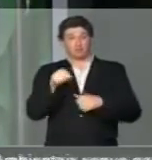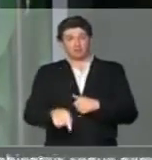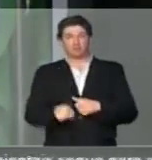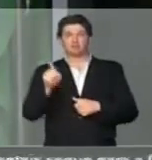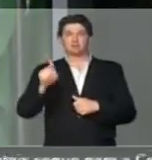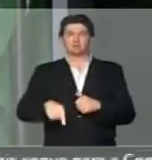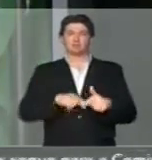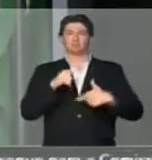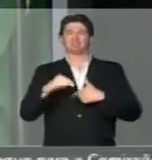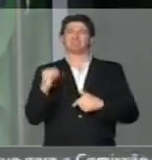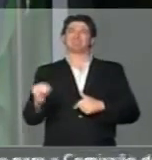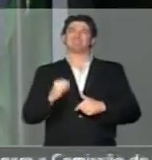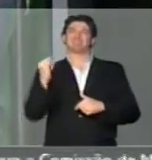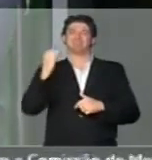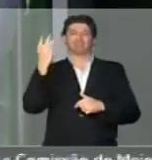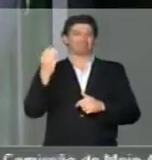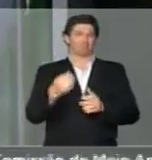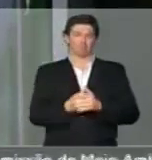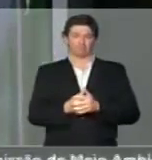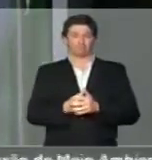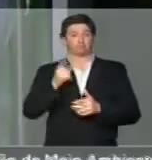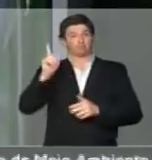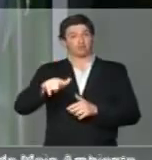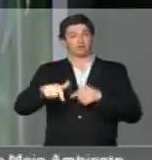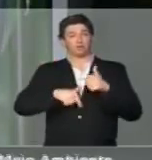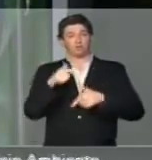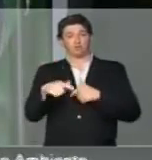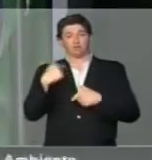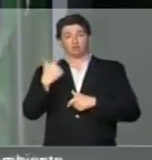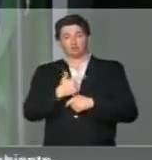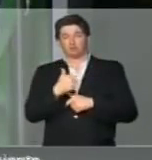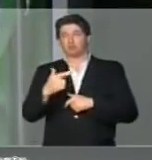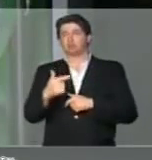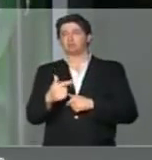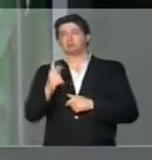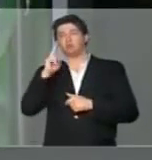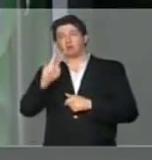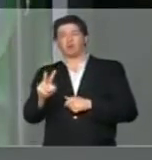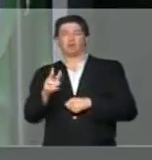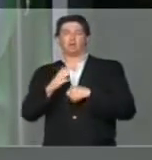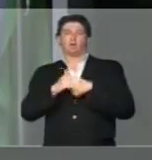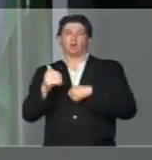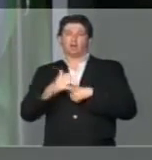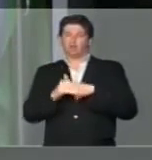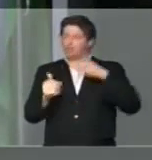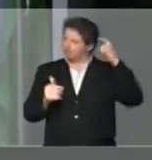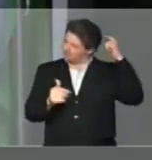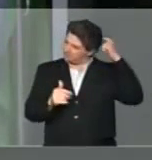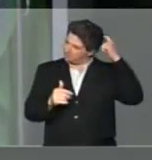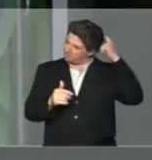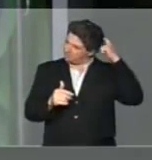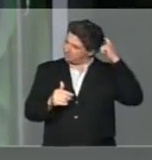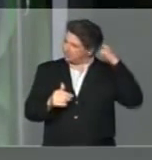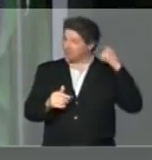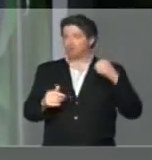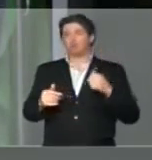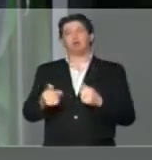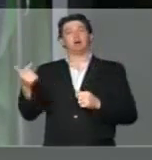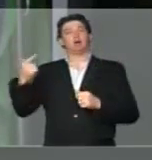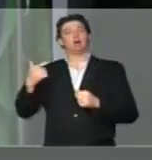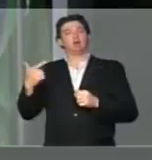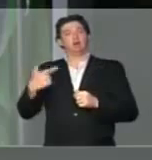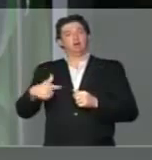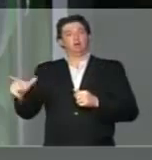trabalho importantíssimo, um trabalho que a gente olha com muito carinho, um trabalho que as outras